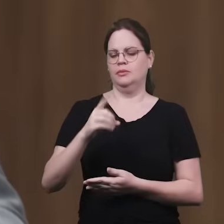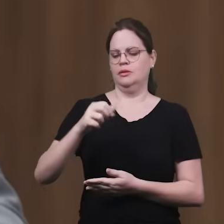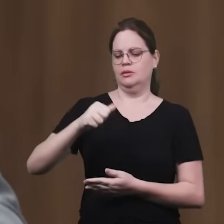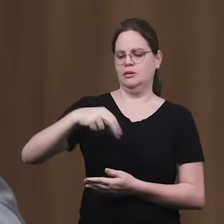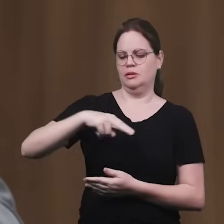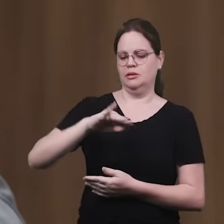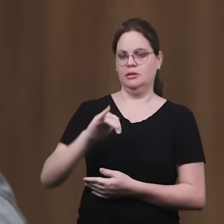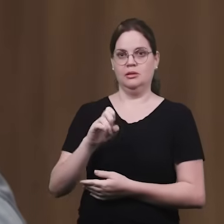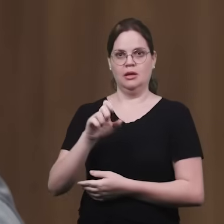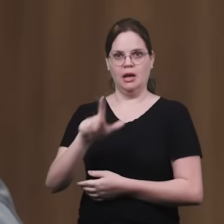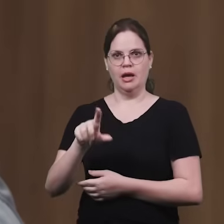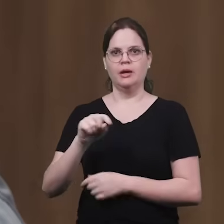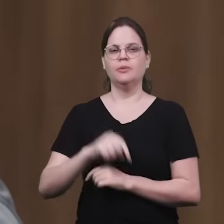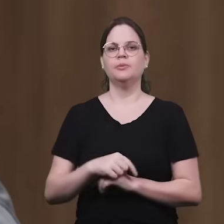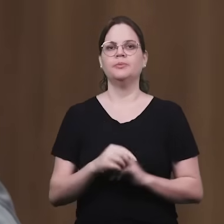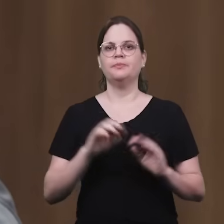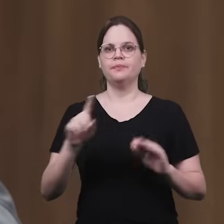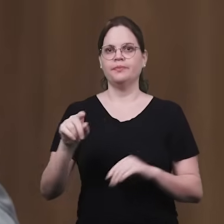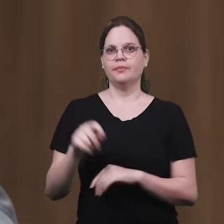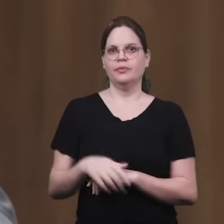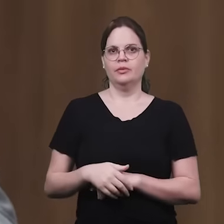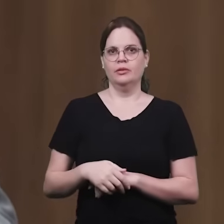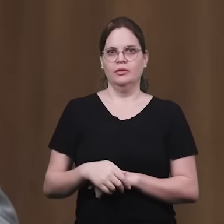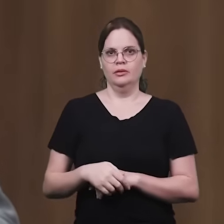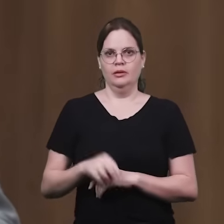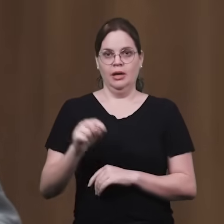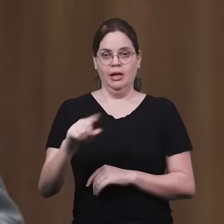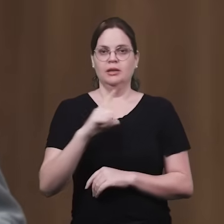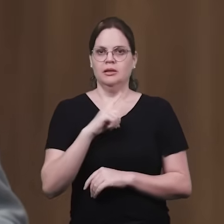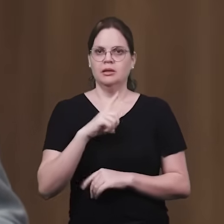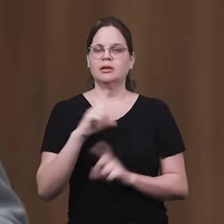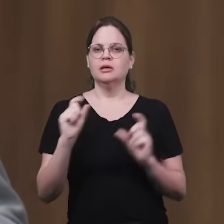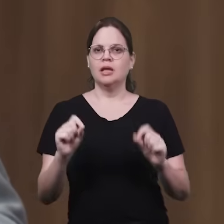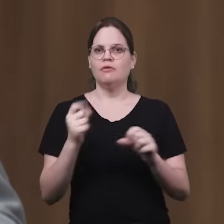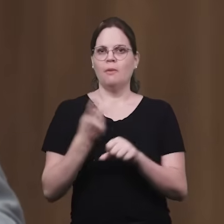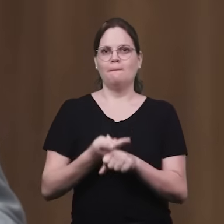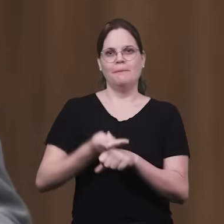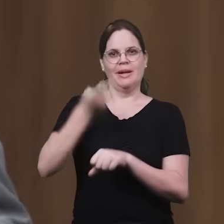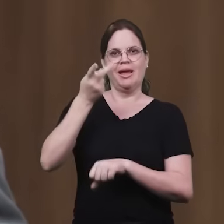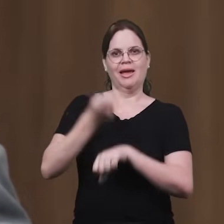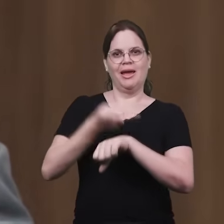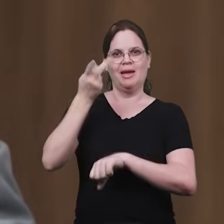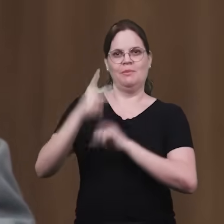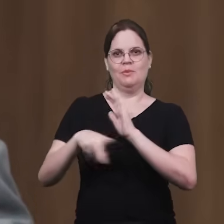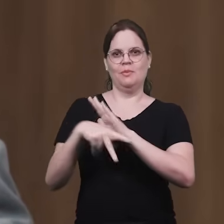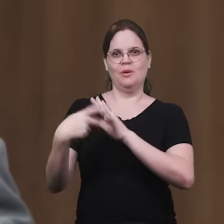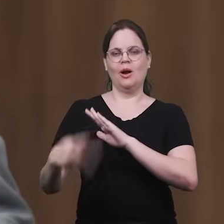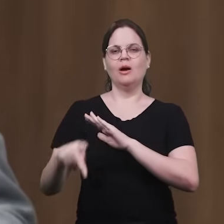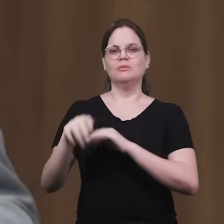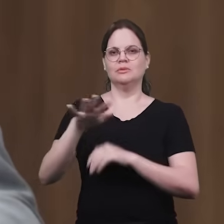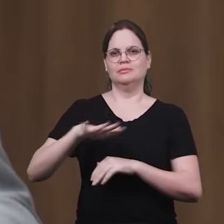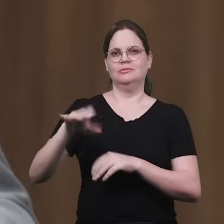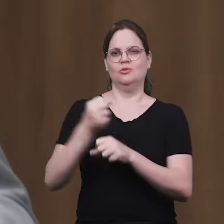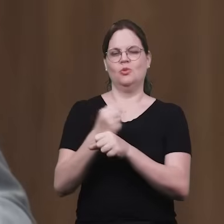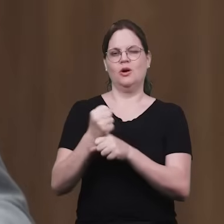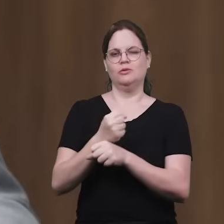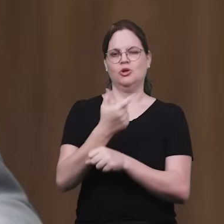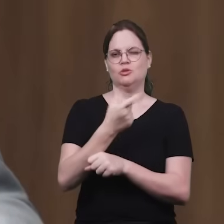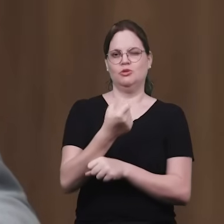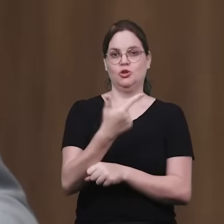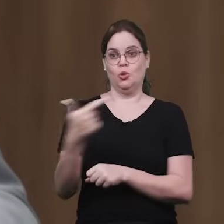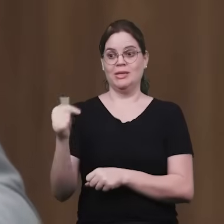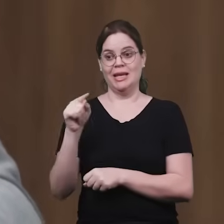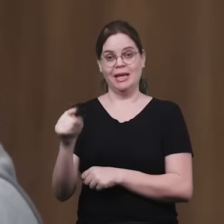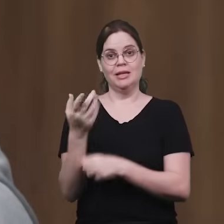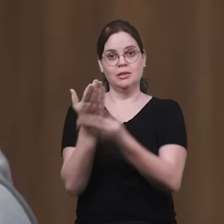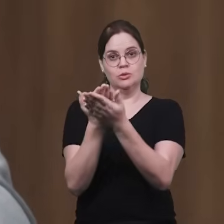deles, que foi inclusive Nobel de Economia em 2002. Ele é um dos